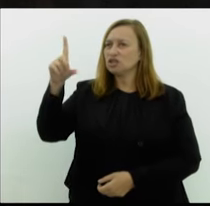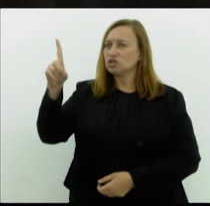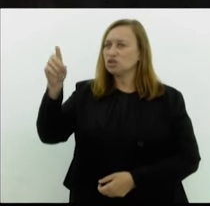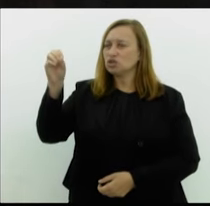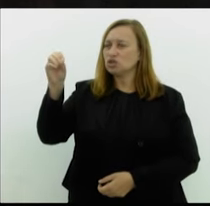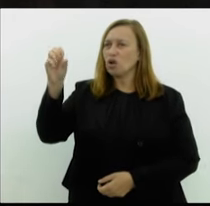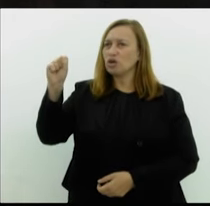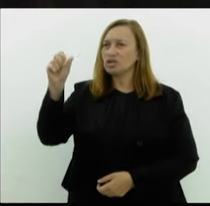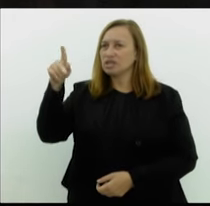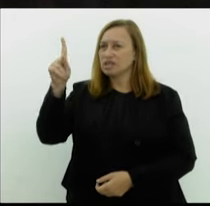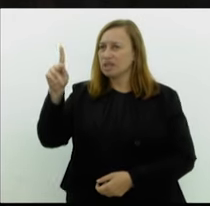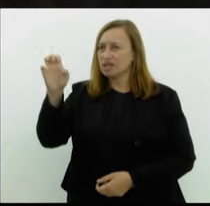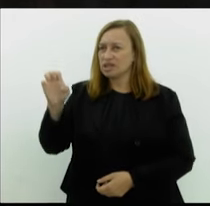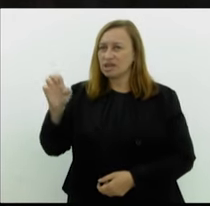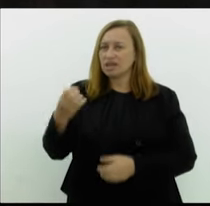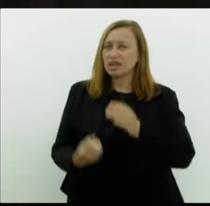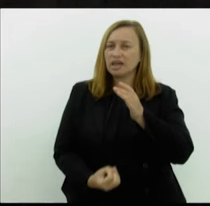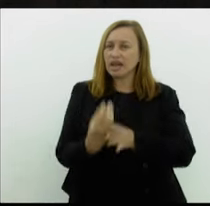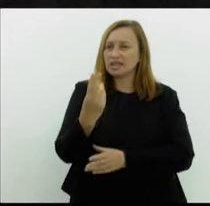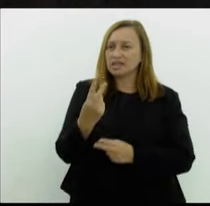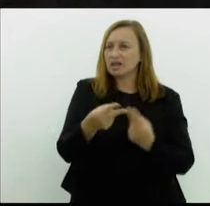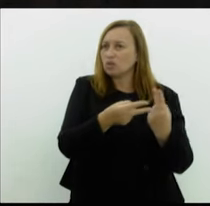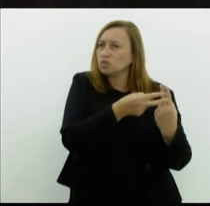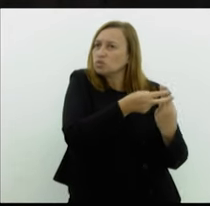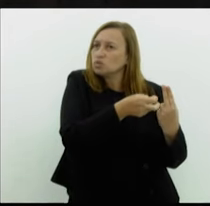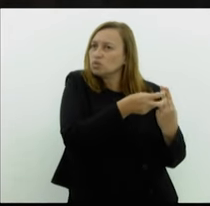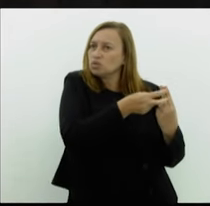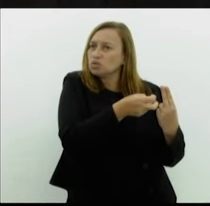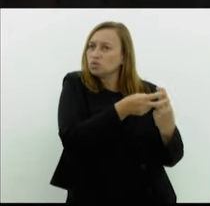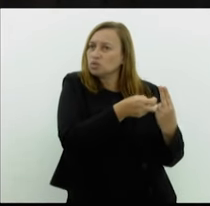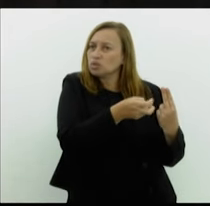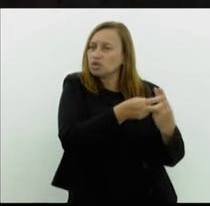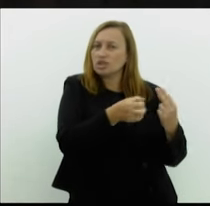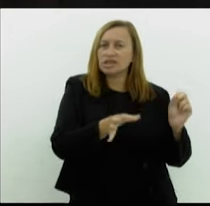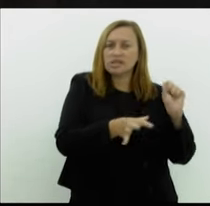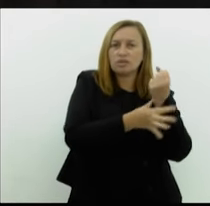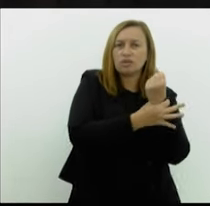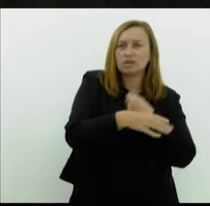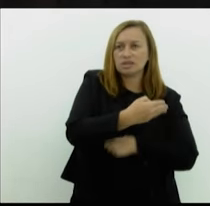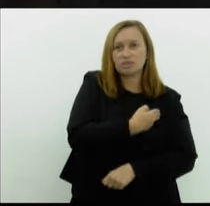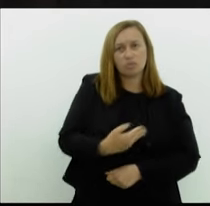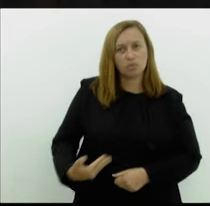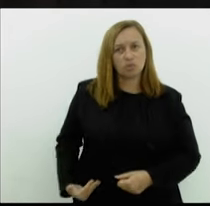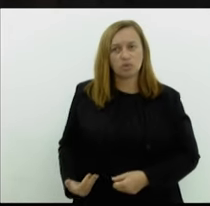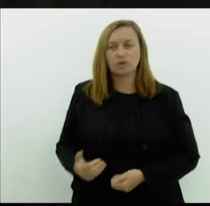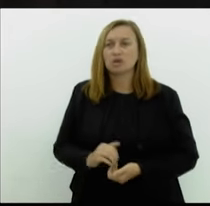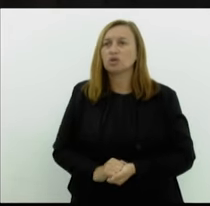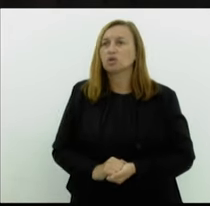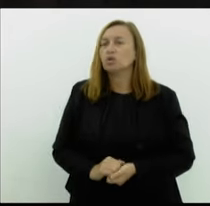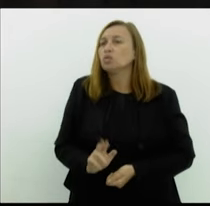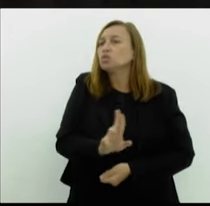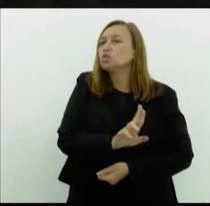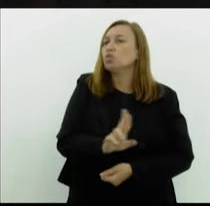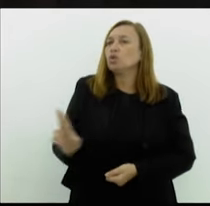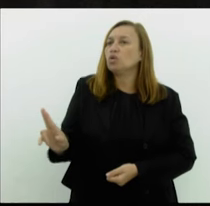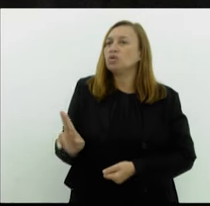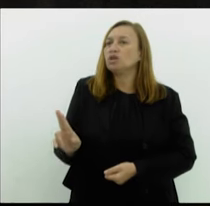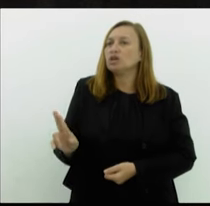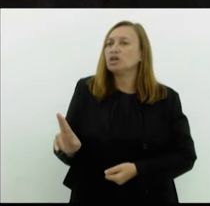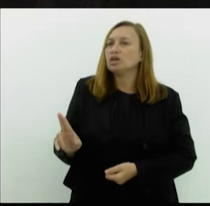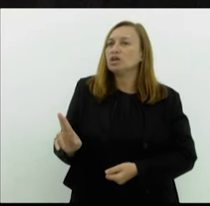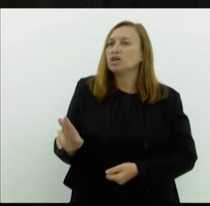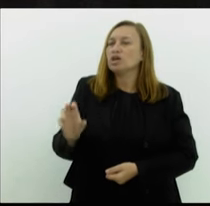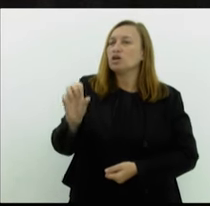de criação de um SUS da segurança pública, que se chamaria SUSP,